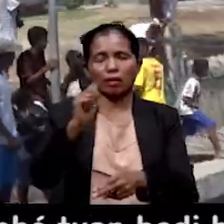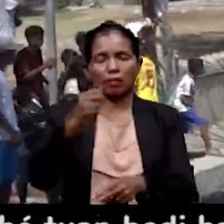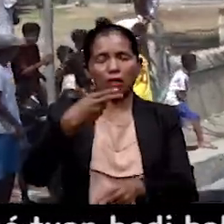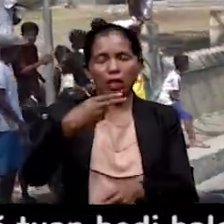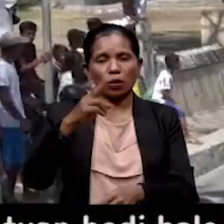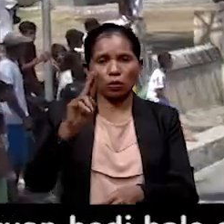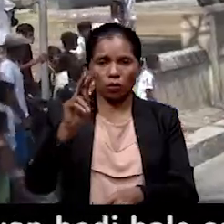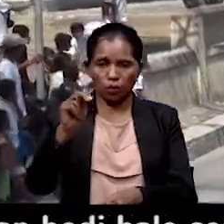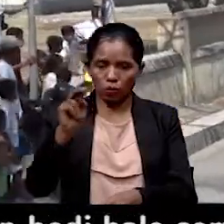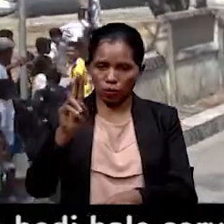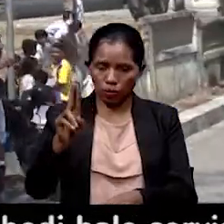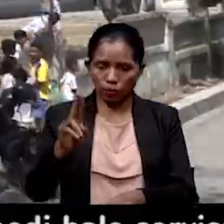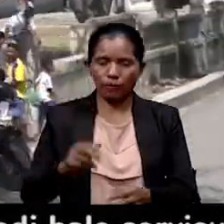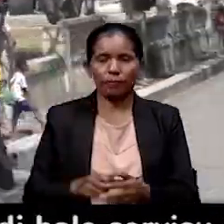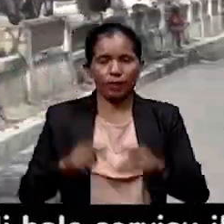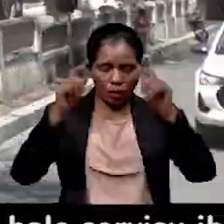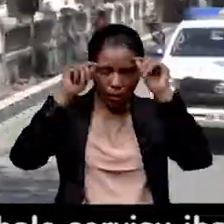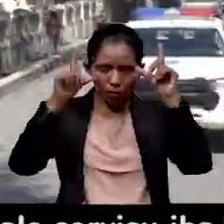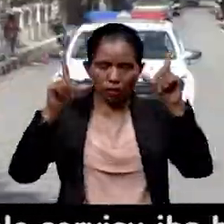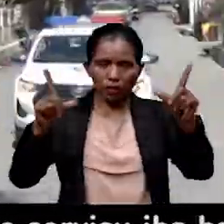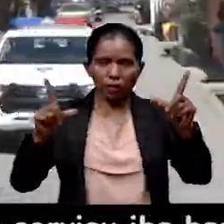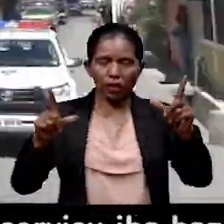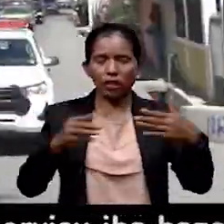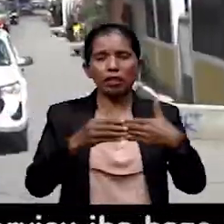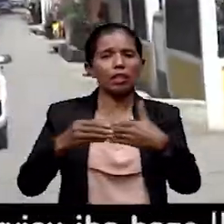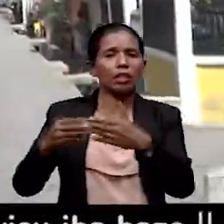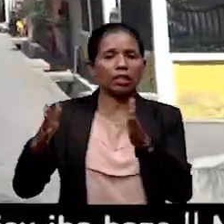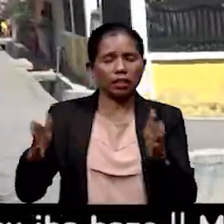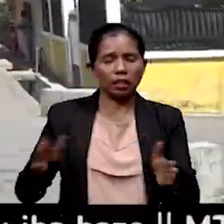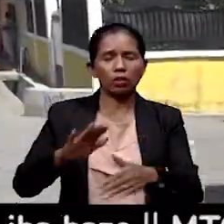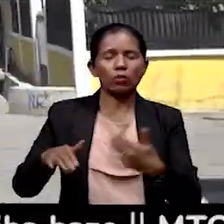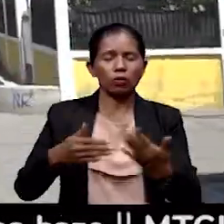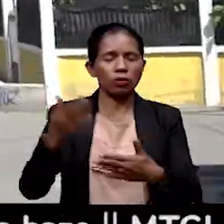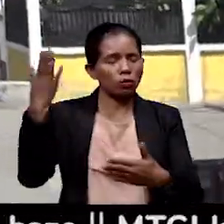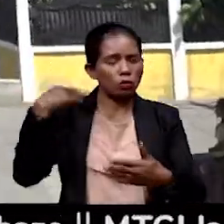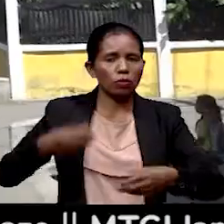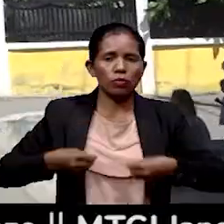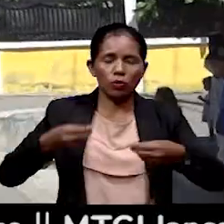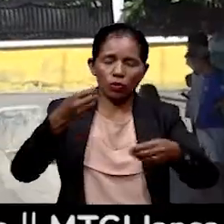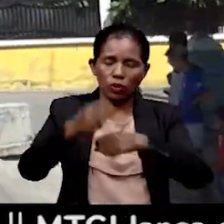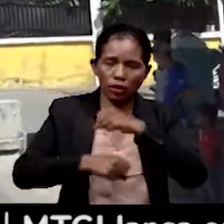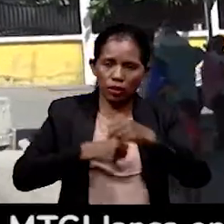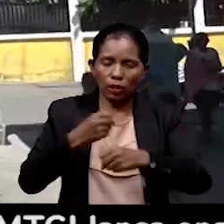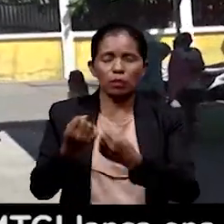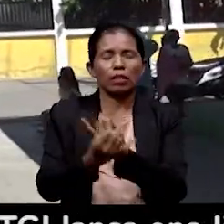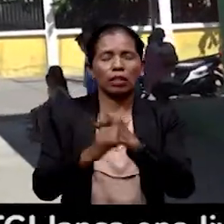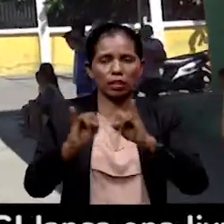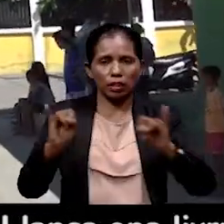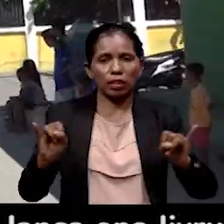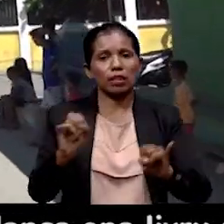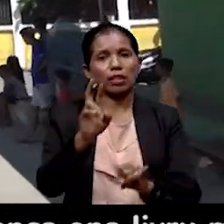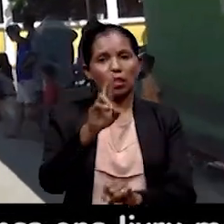eroi da patria ne Timor Leste ni aswain sira nebe uluk sakrifika an ba independensia RDTL